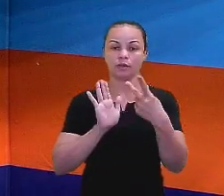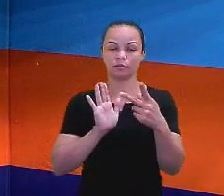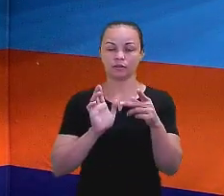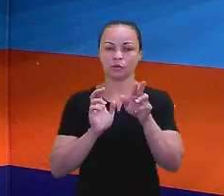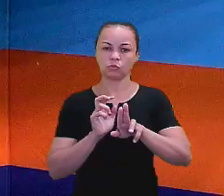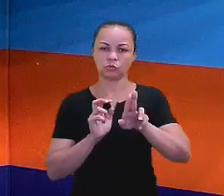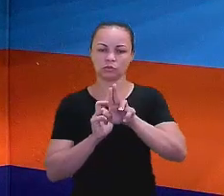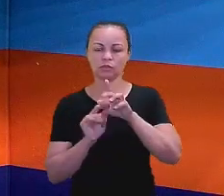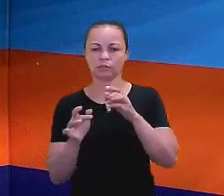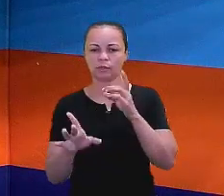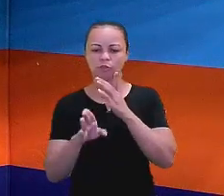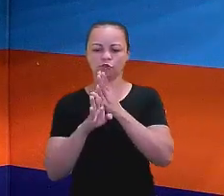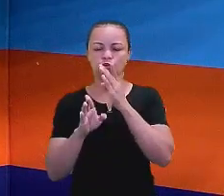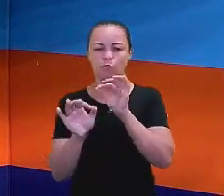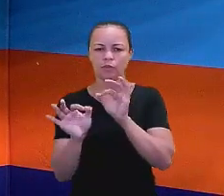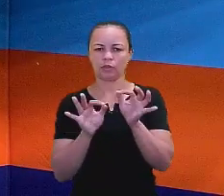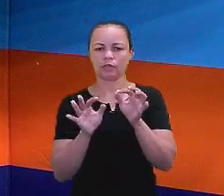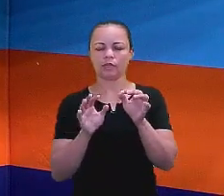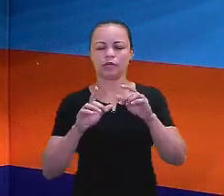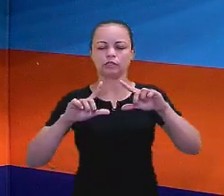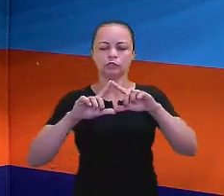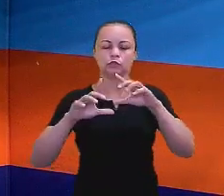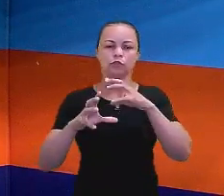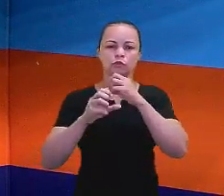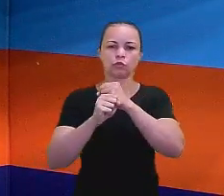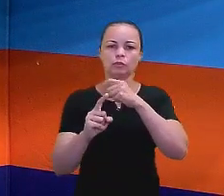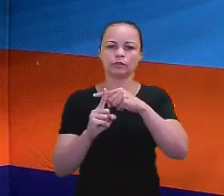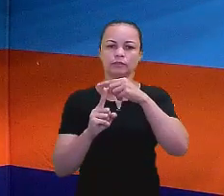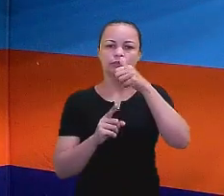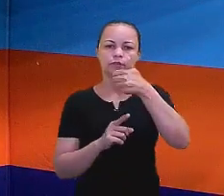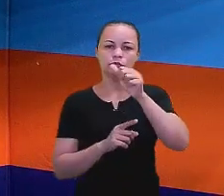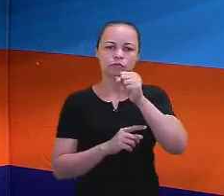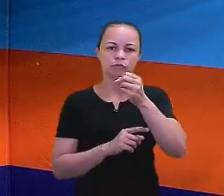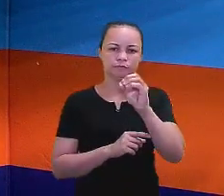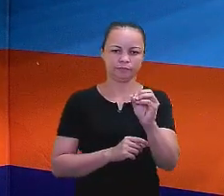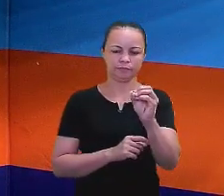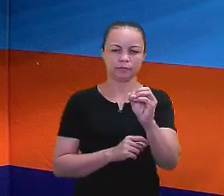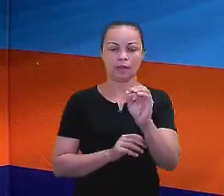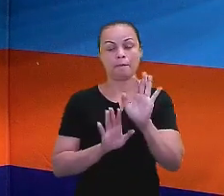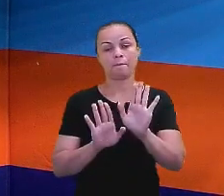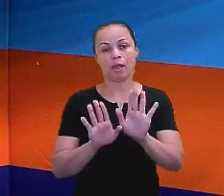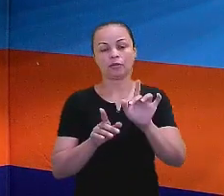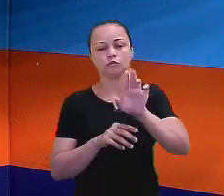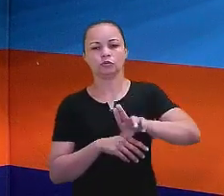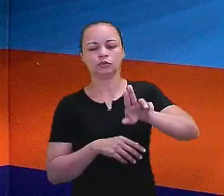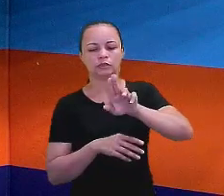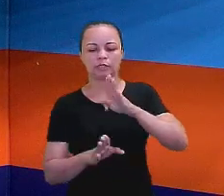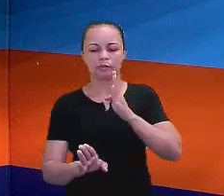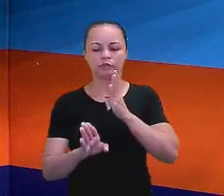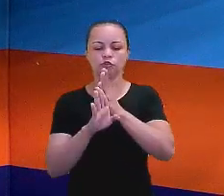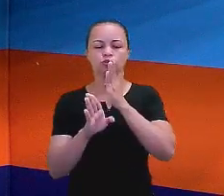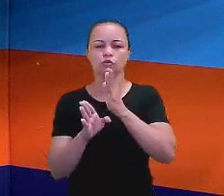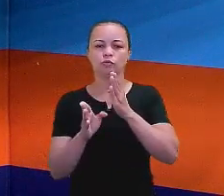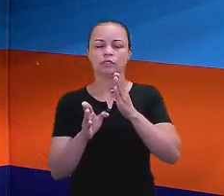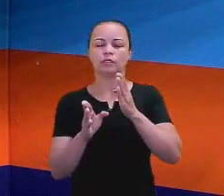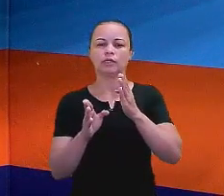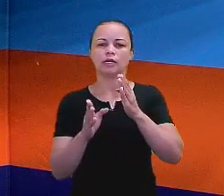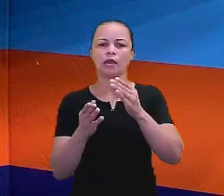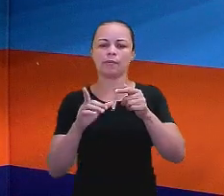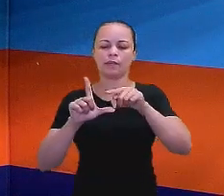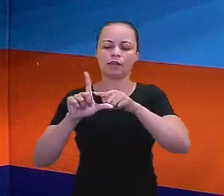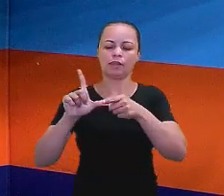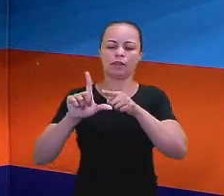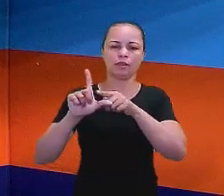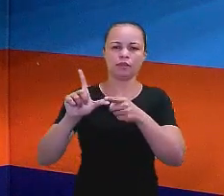descobrir que a soma dos ângulos internos é igual a 180 graus, mas é usada para descobrir a medida de um dos ângulos